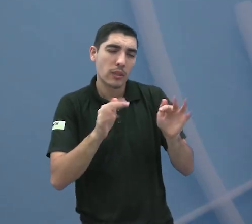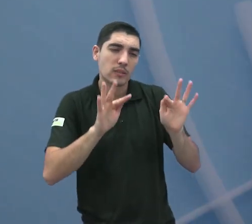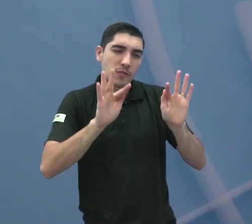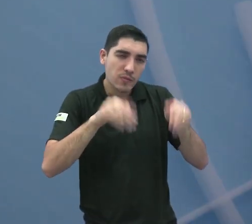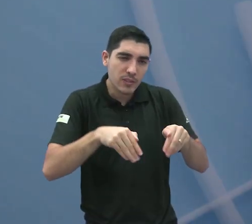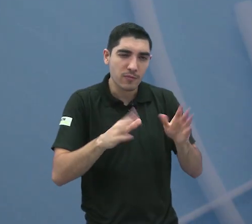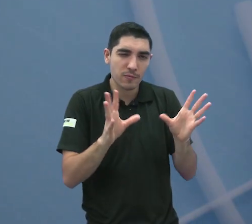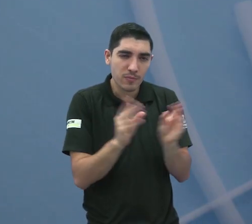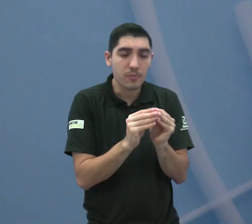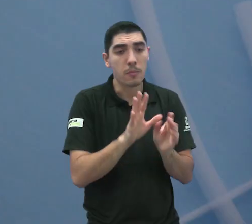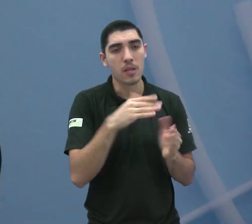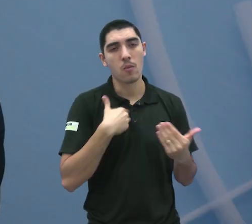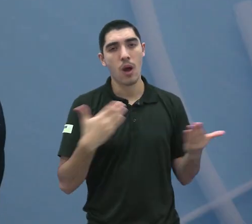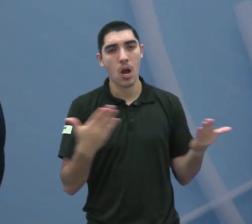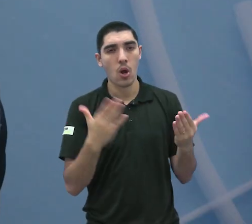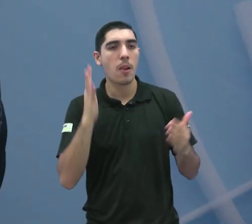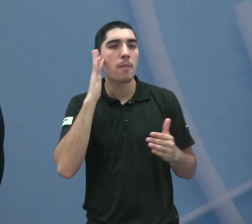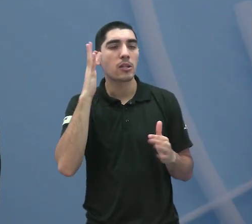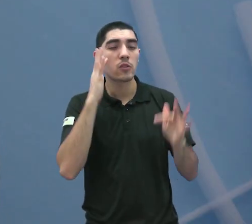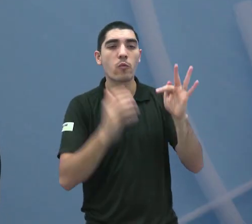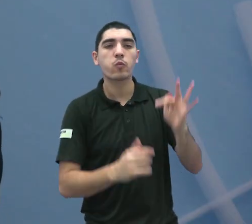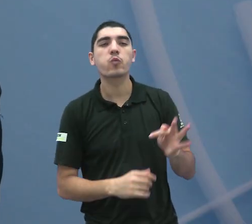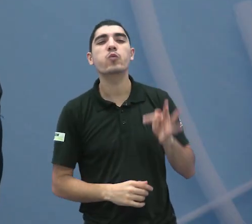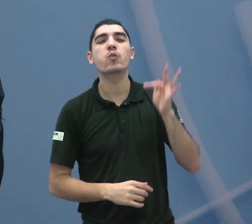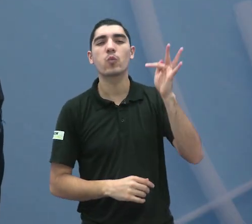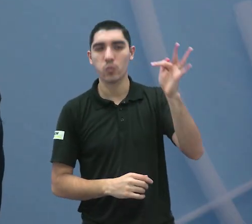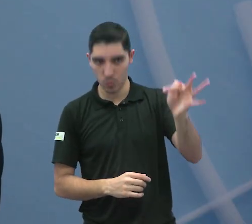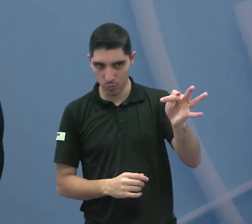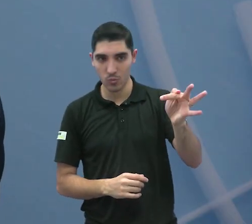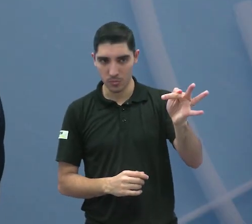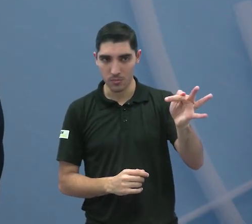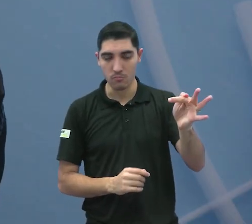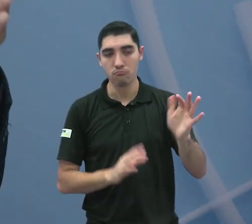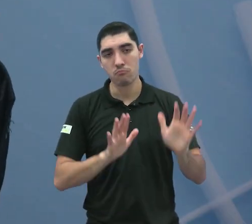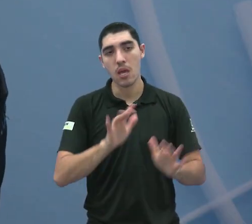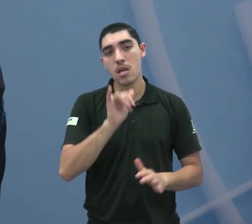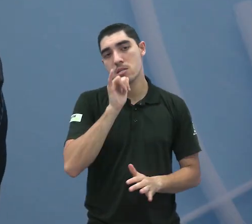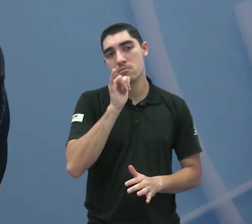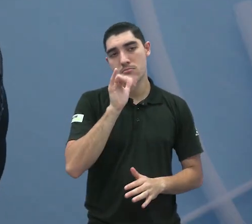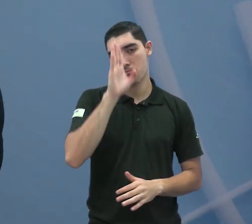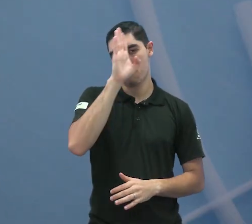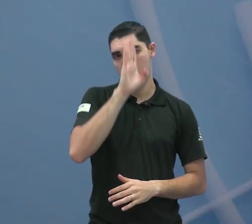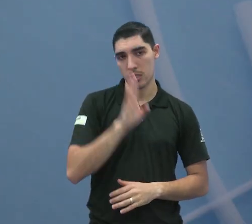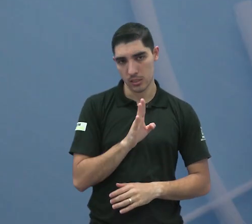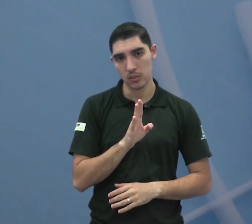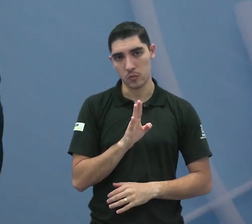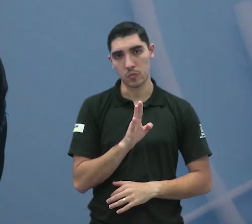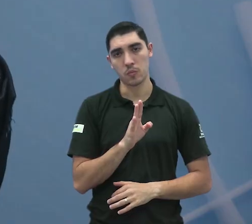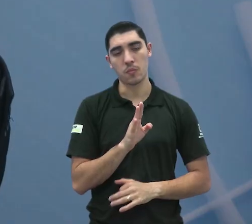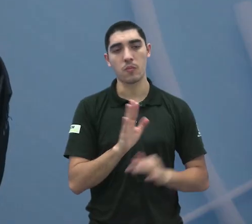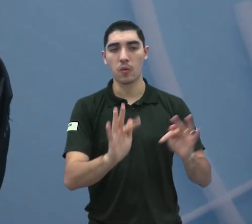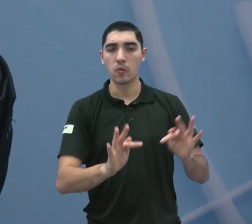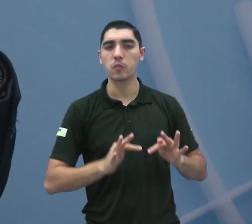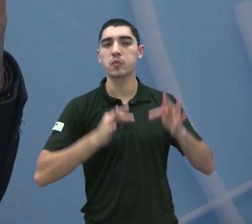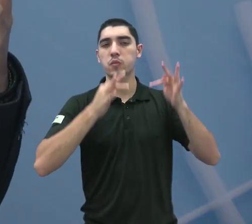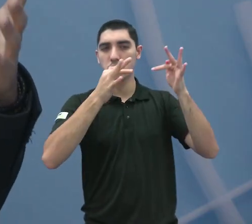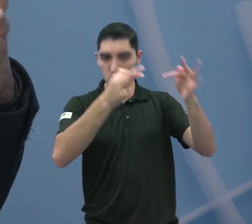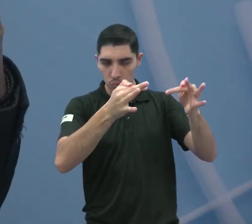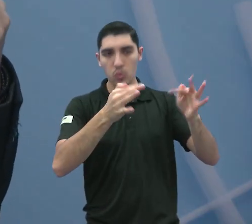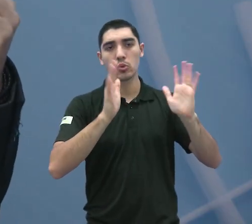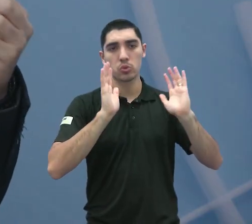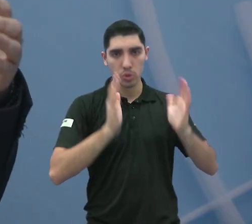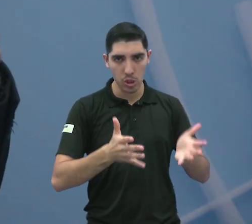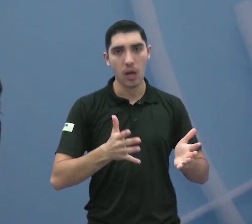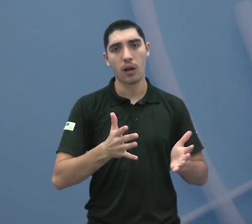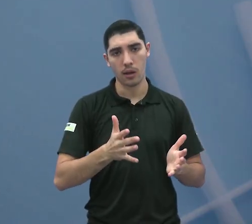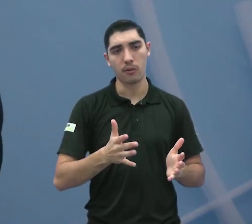um exercício de futurologia com vocês aqui. Sim. Pensando no Brasil, com as dimensões